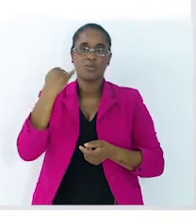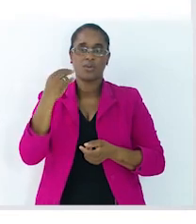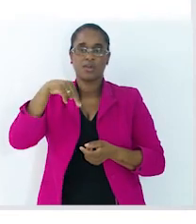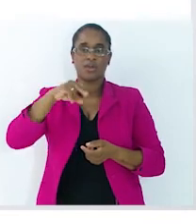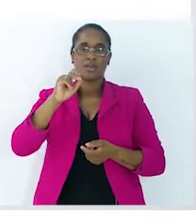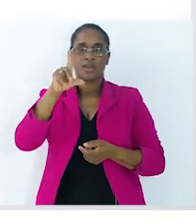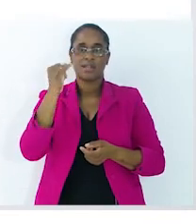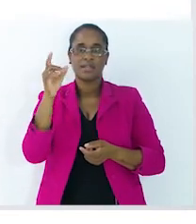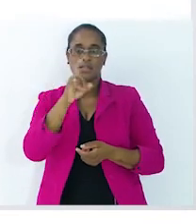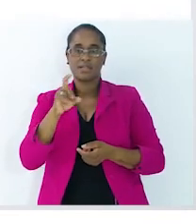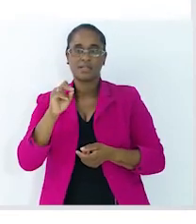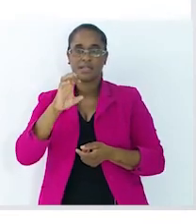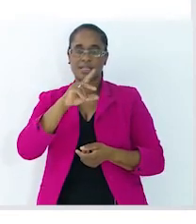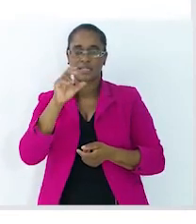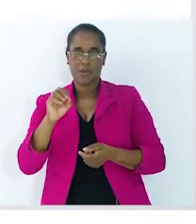bom?